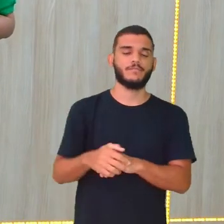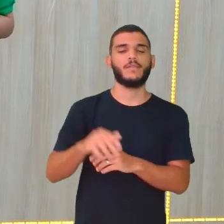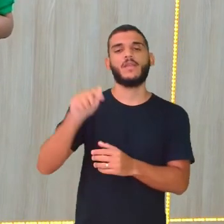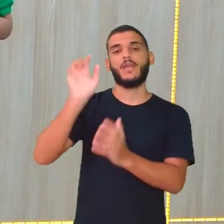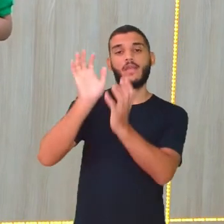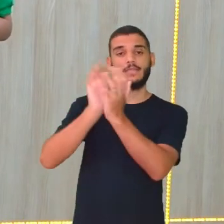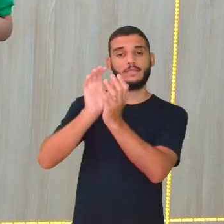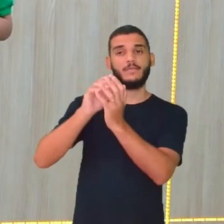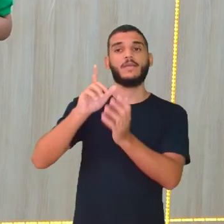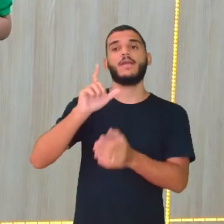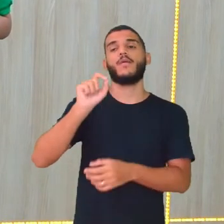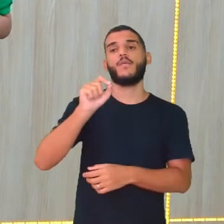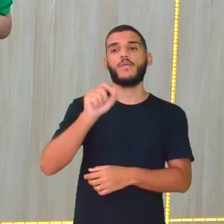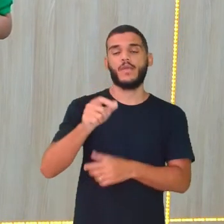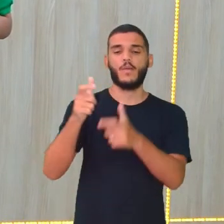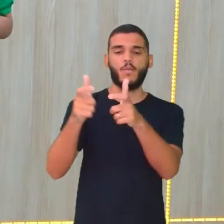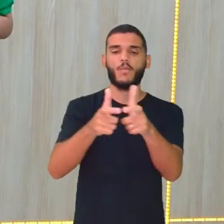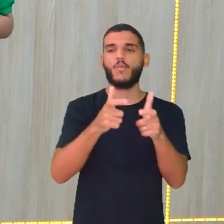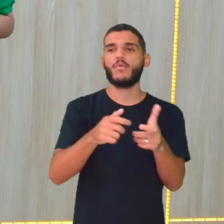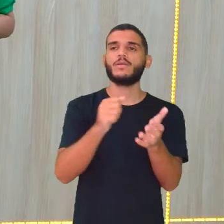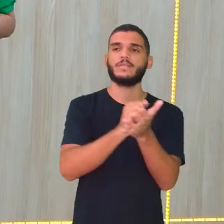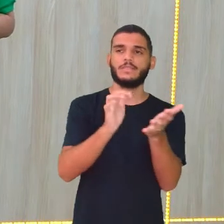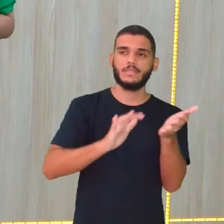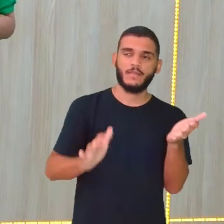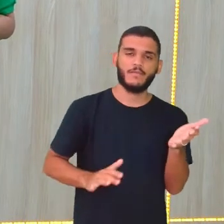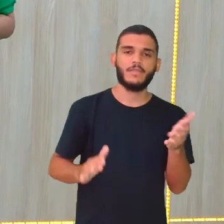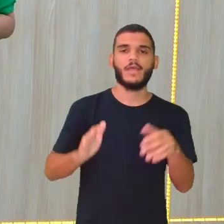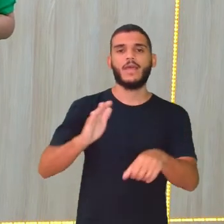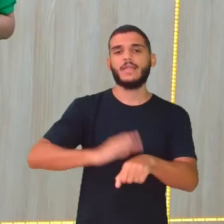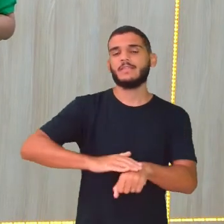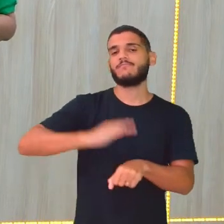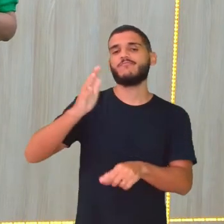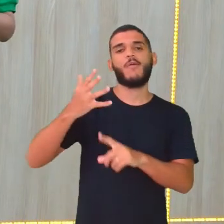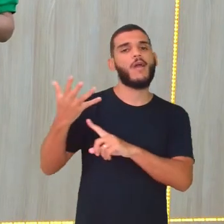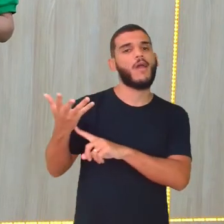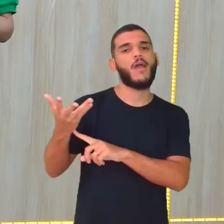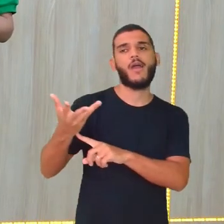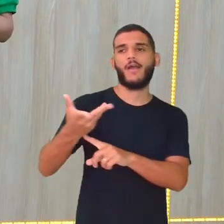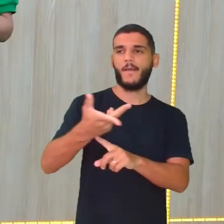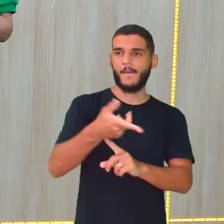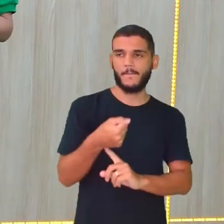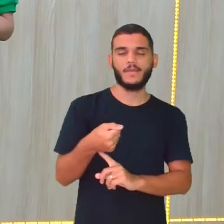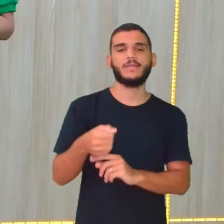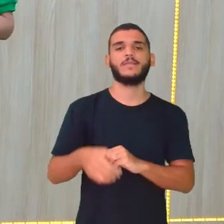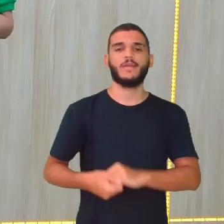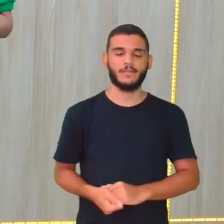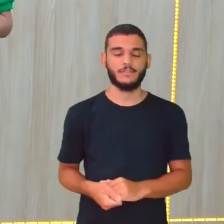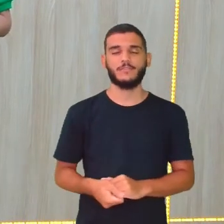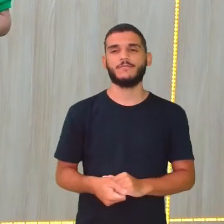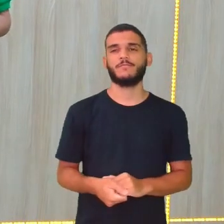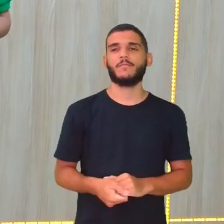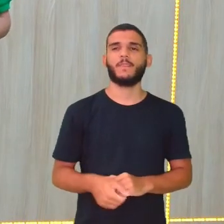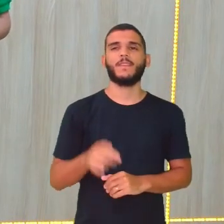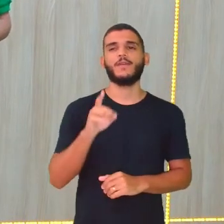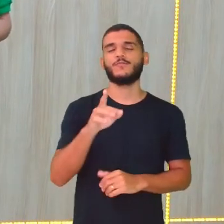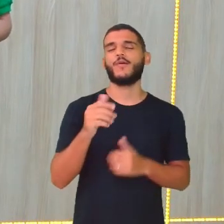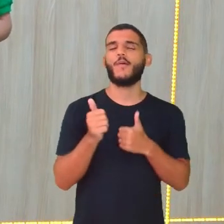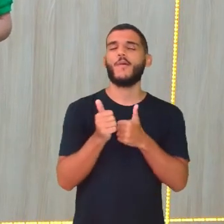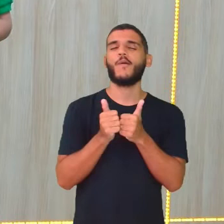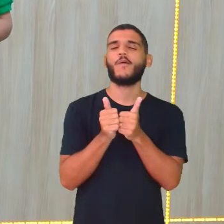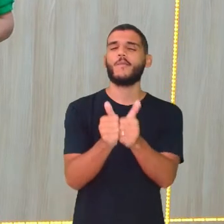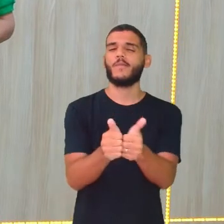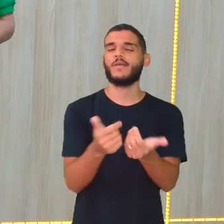Altas Habilidades Superdotação. Lá não é só feito o